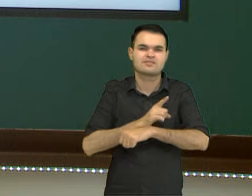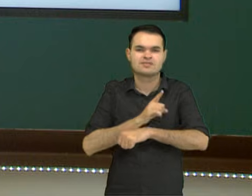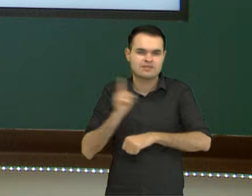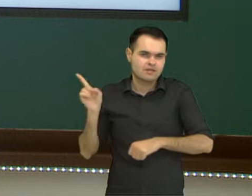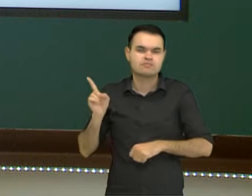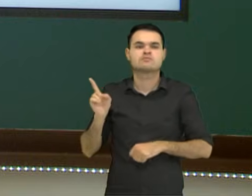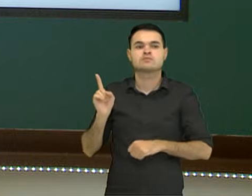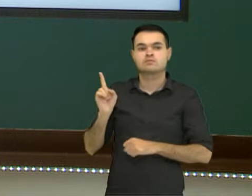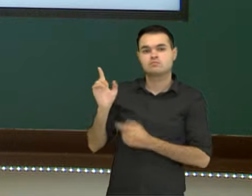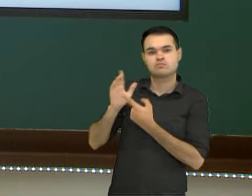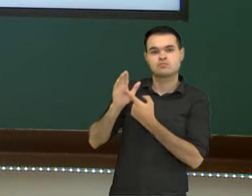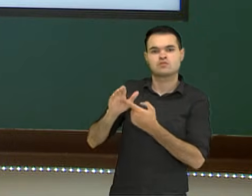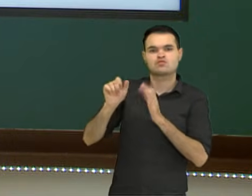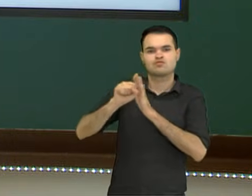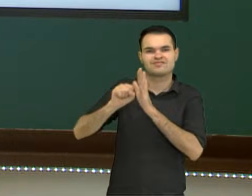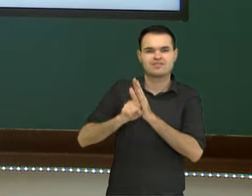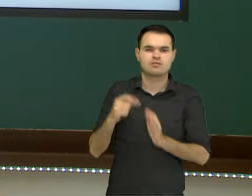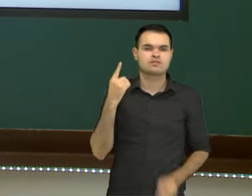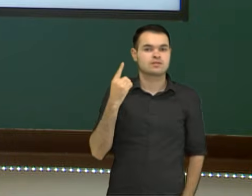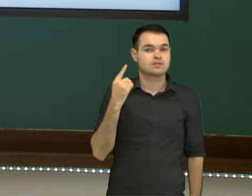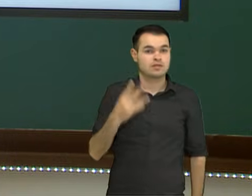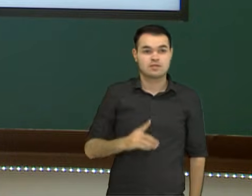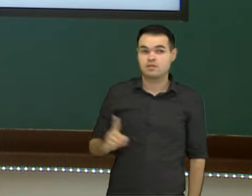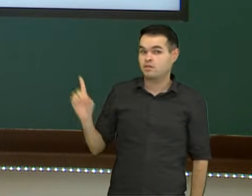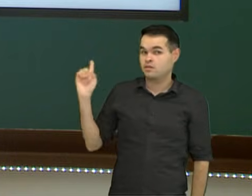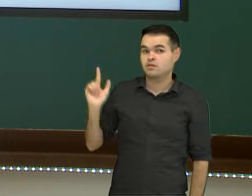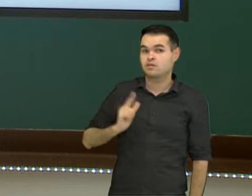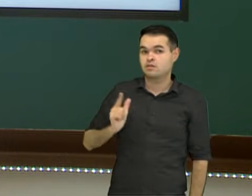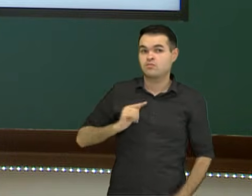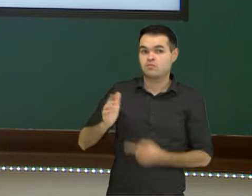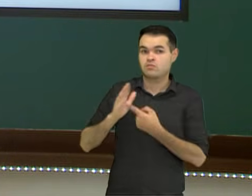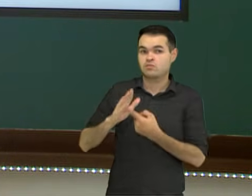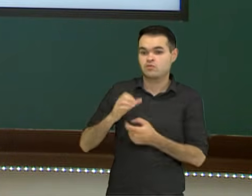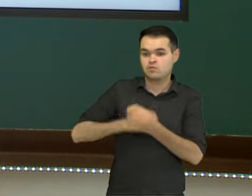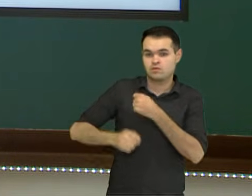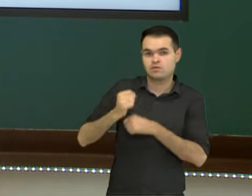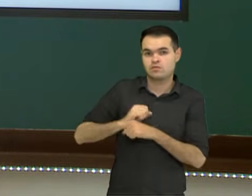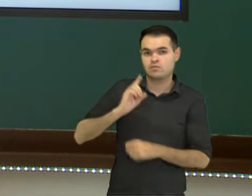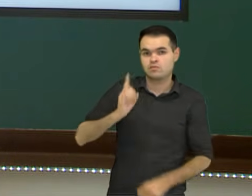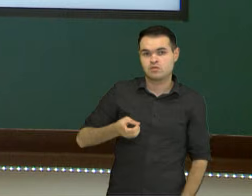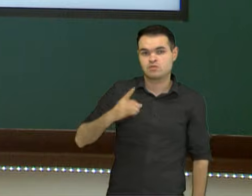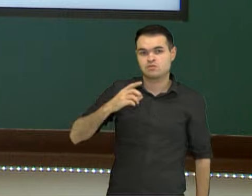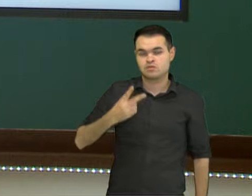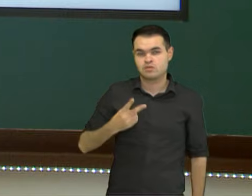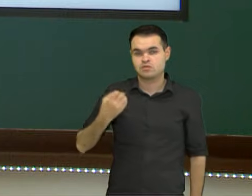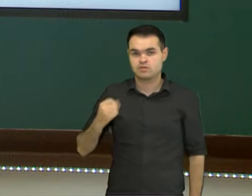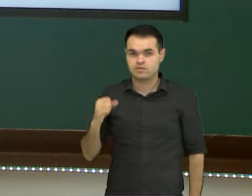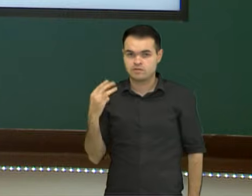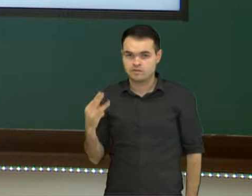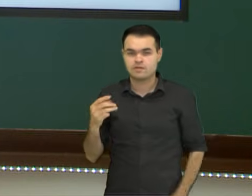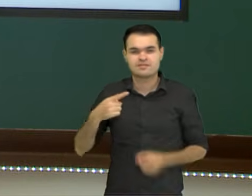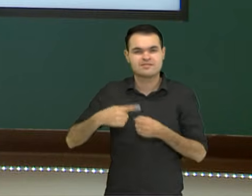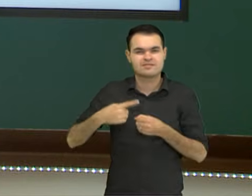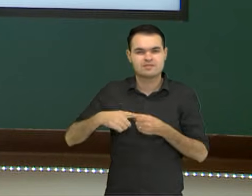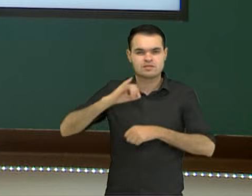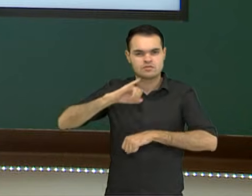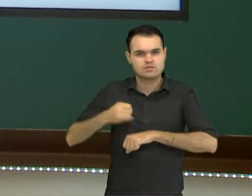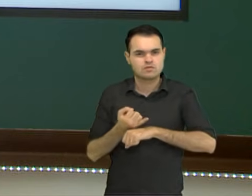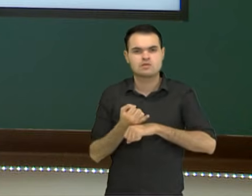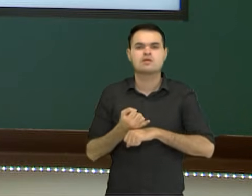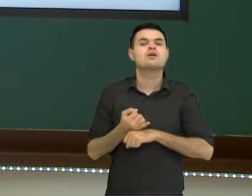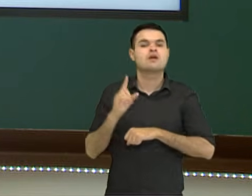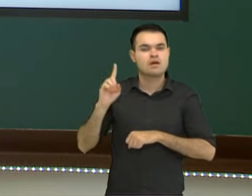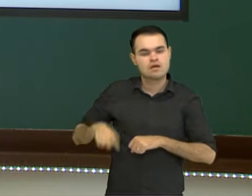Jerusalém no século XIII. Então ali uma representação do ano de 1283 da cidade de Jerusalém, que é